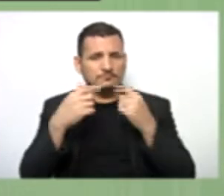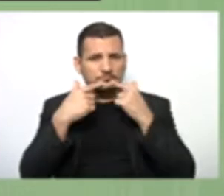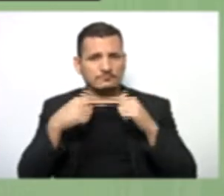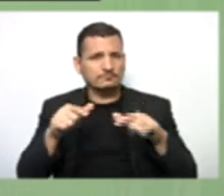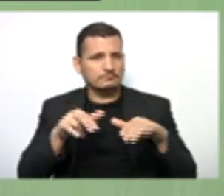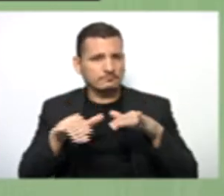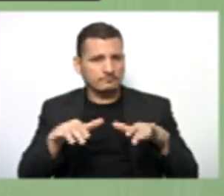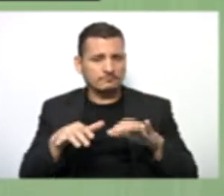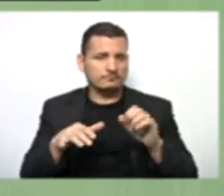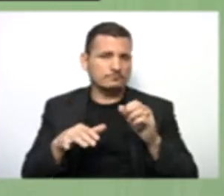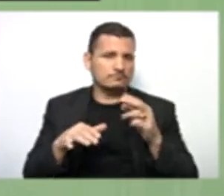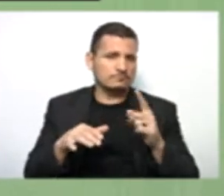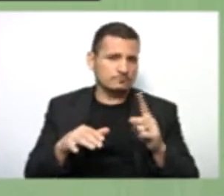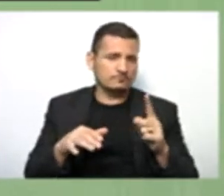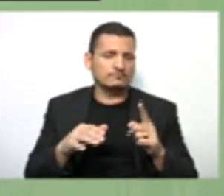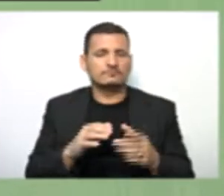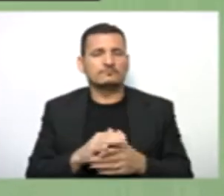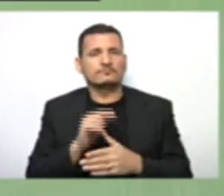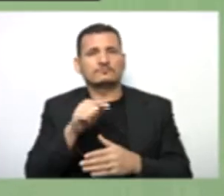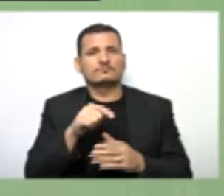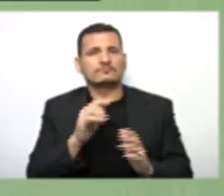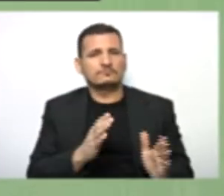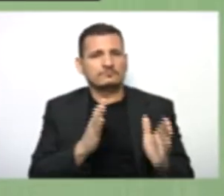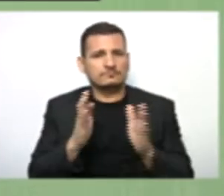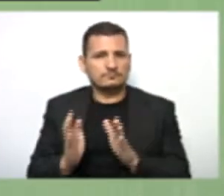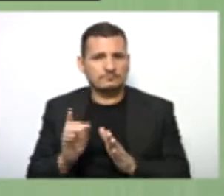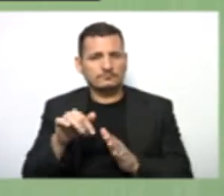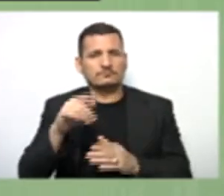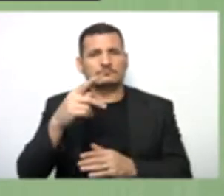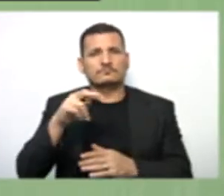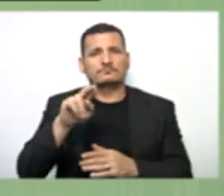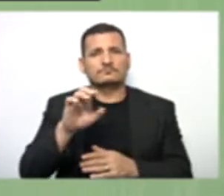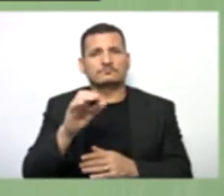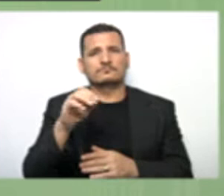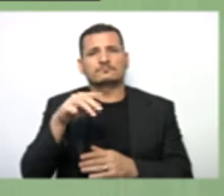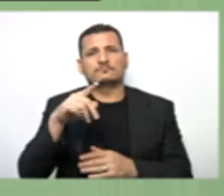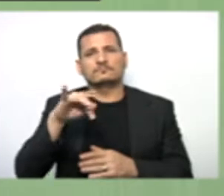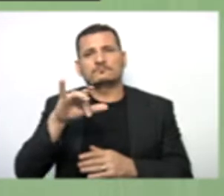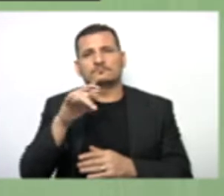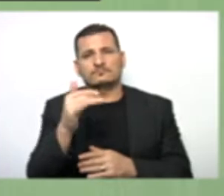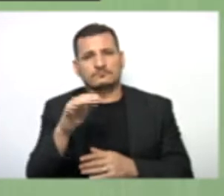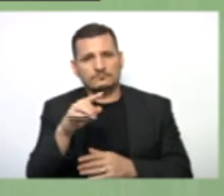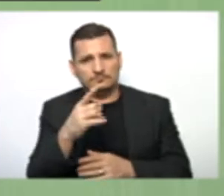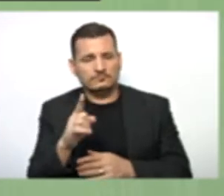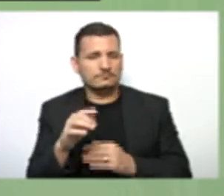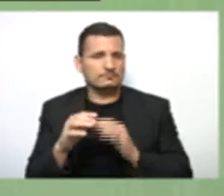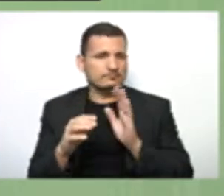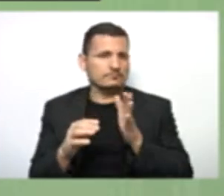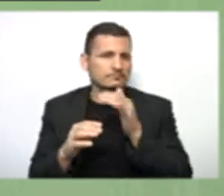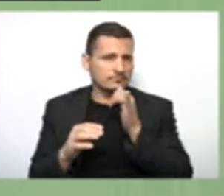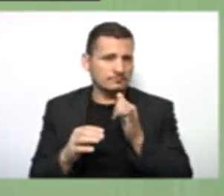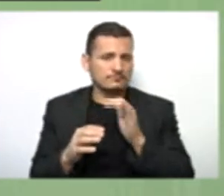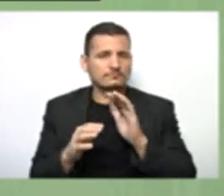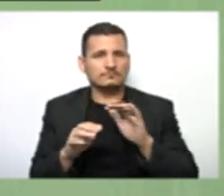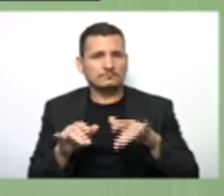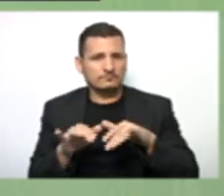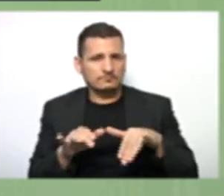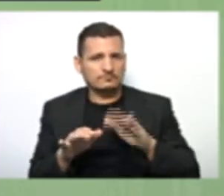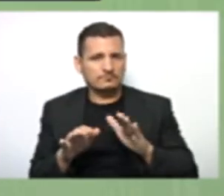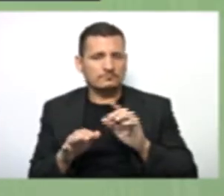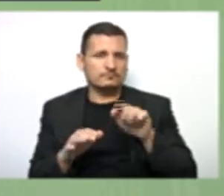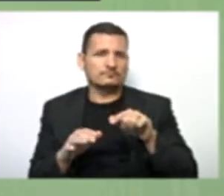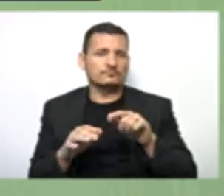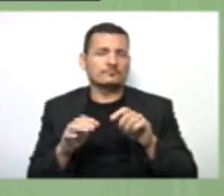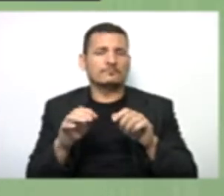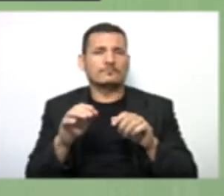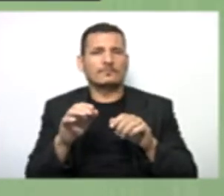programação exige. Essa é a etapa então de pré-compilação. Para quem já programou, é quando o programa